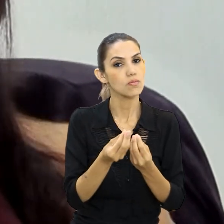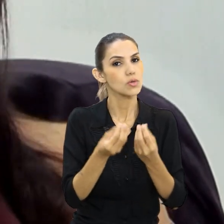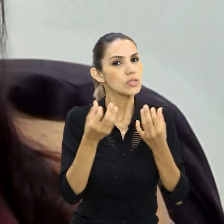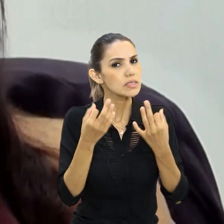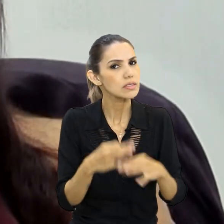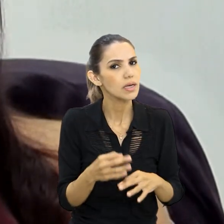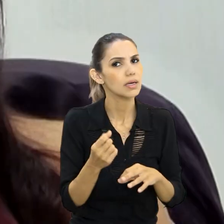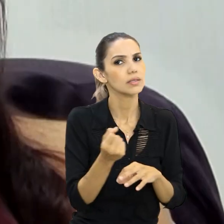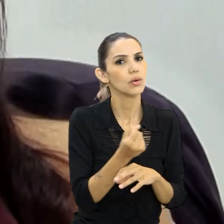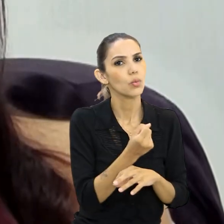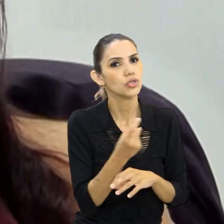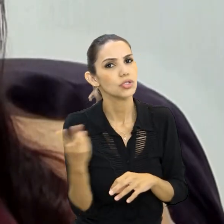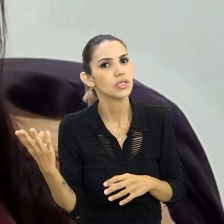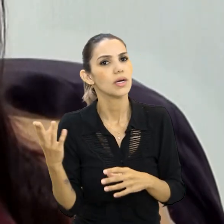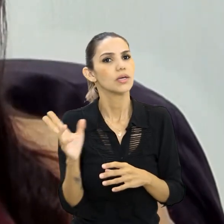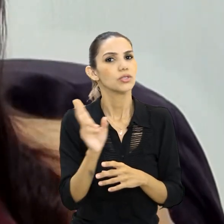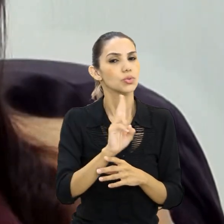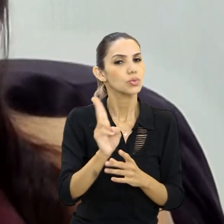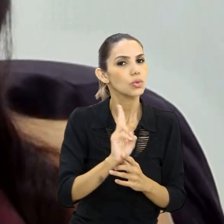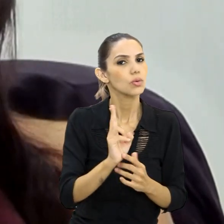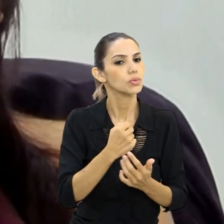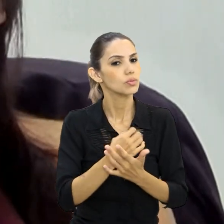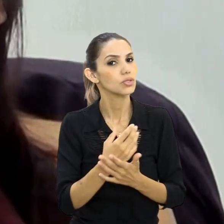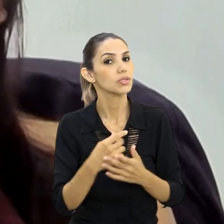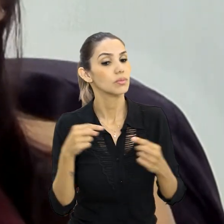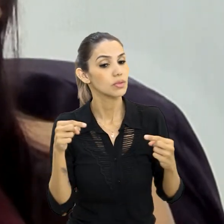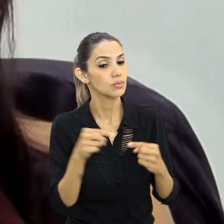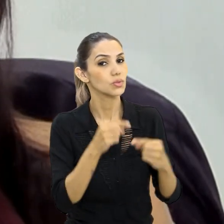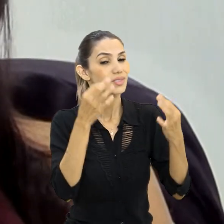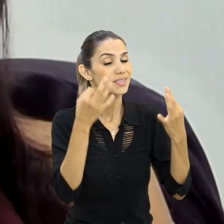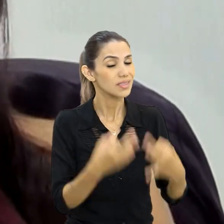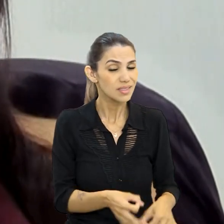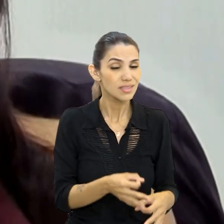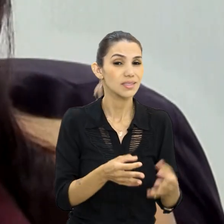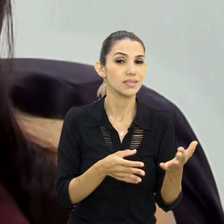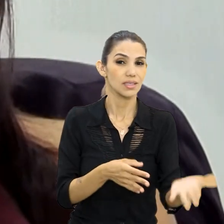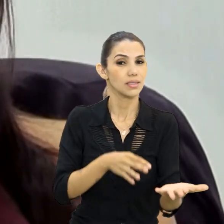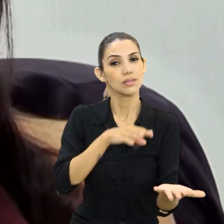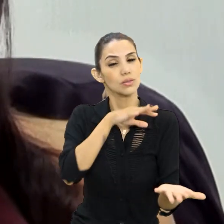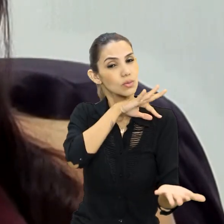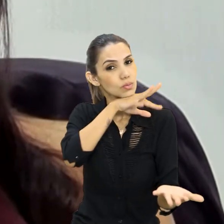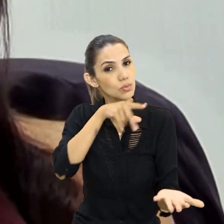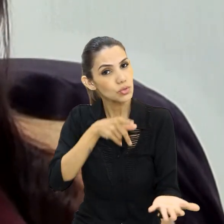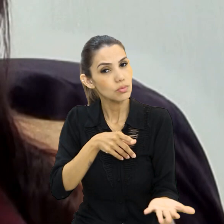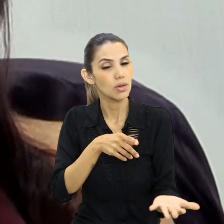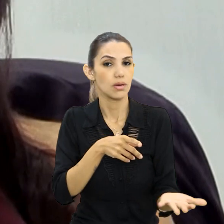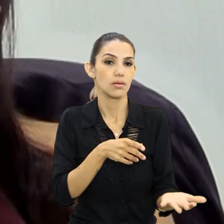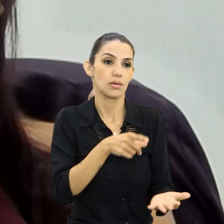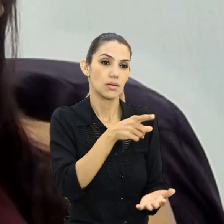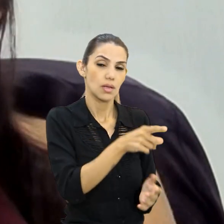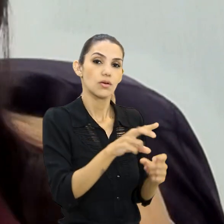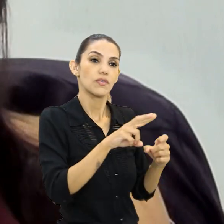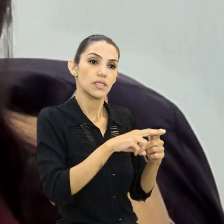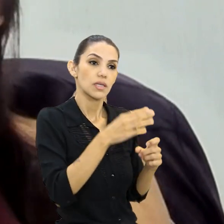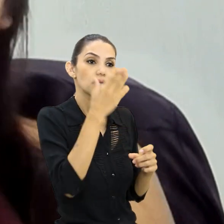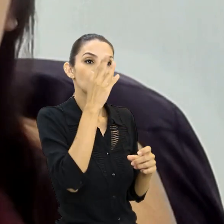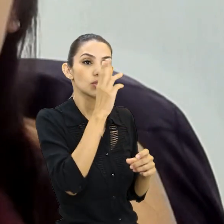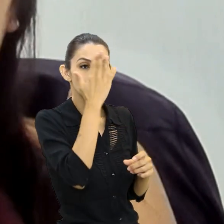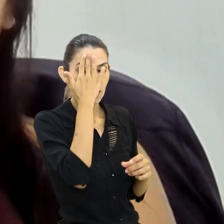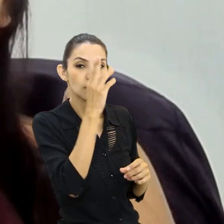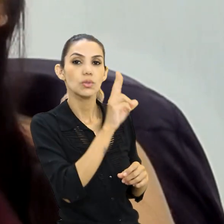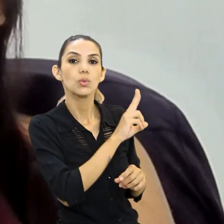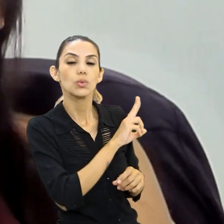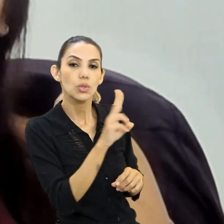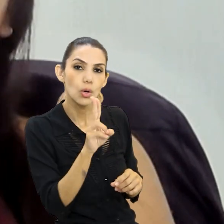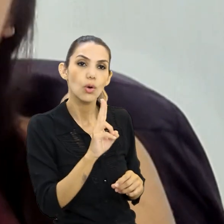precisa dizer, ele dá o subsídio para a gente do qual a necessidade que ele precisa, o que ele vai, o que não, ele não está